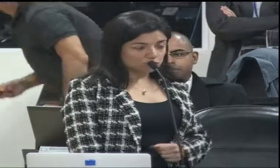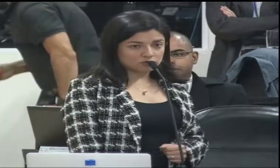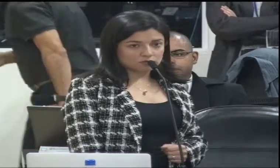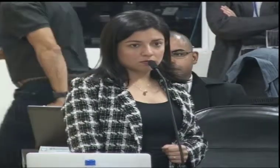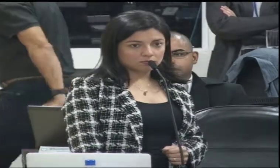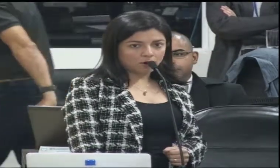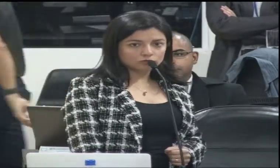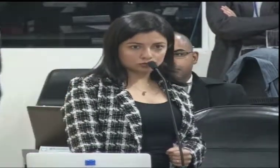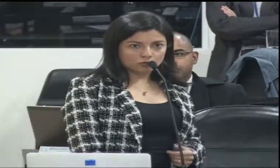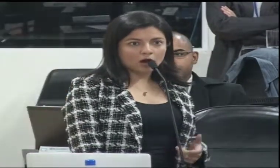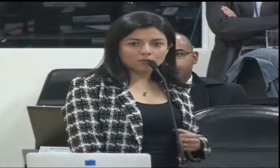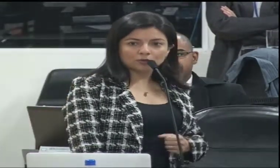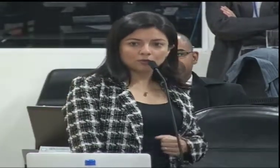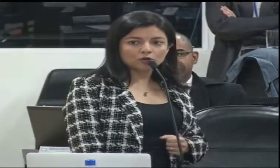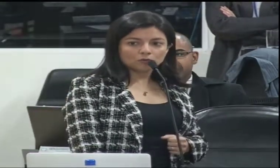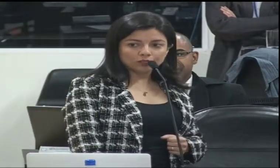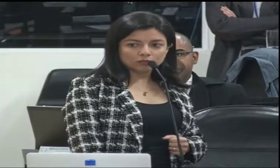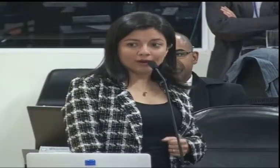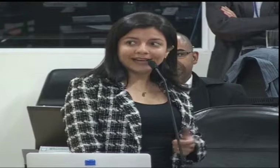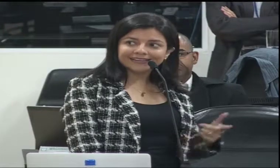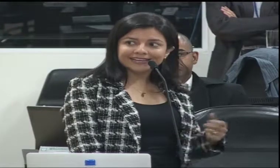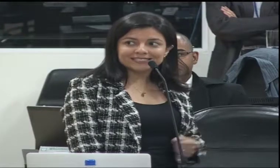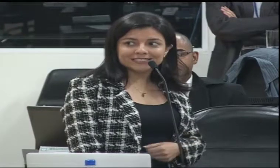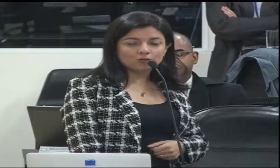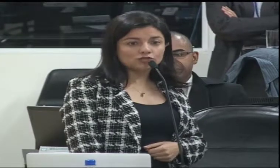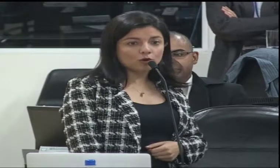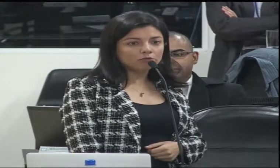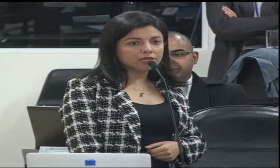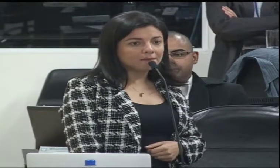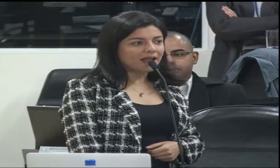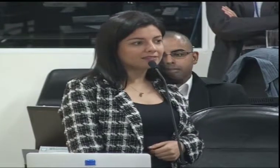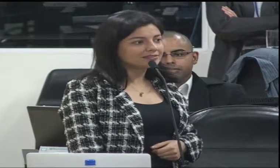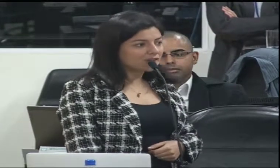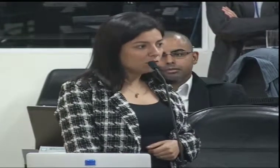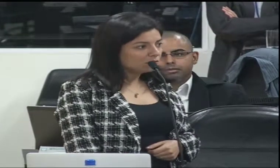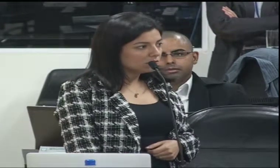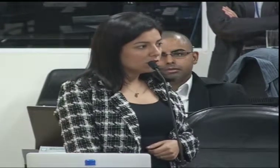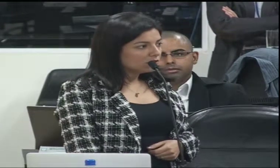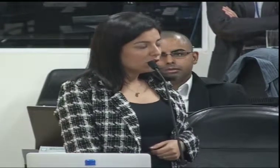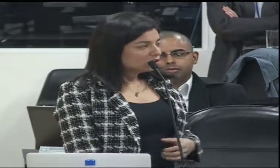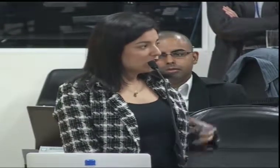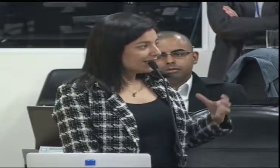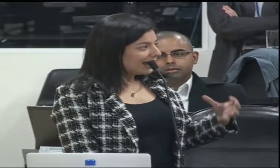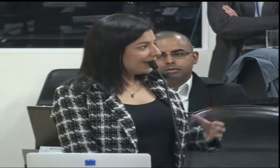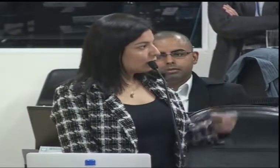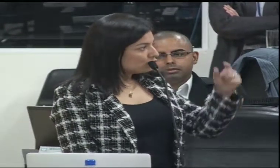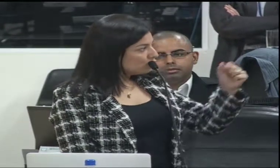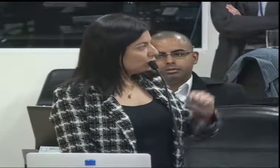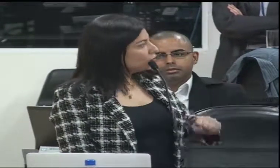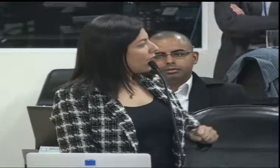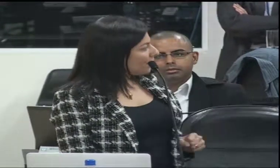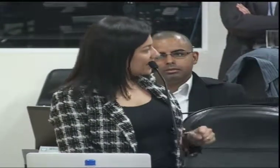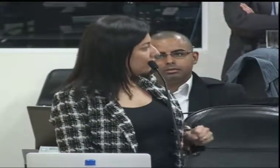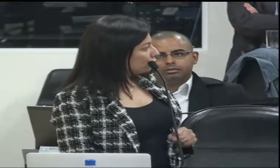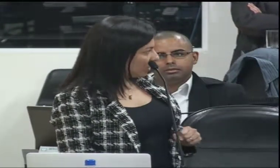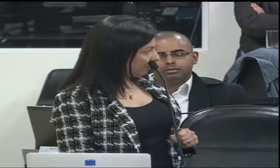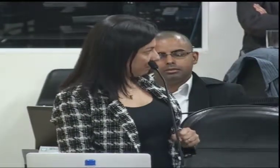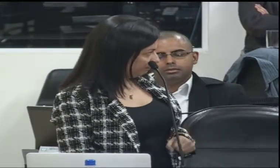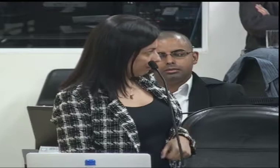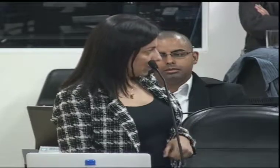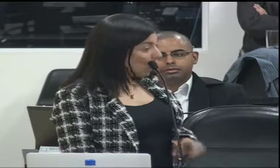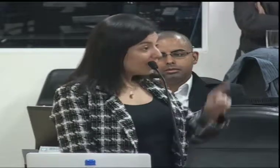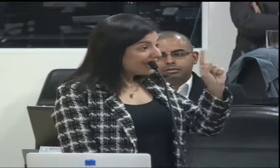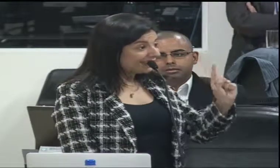Um dos pontos do qual eu me orgulho muito é da questão de contemplação de cargos junto ao